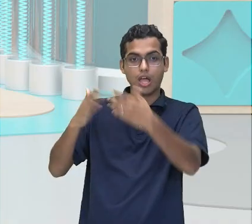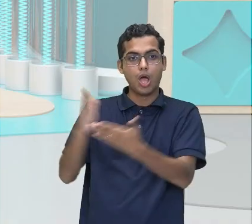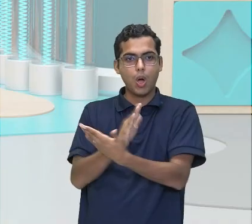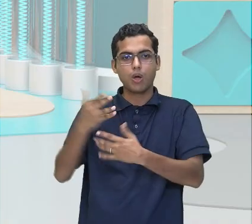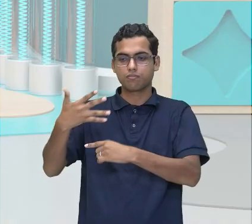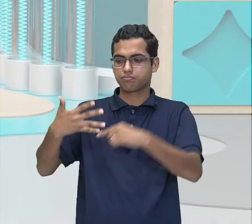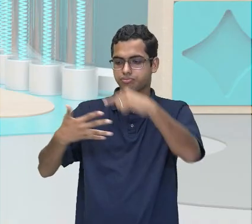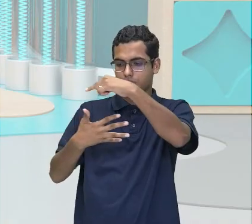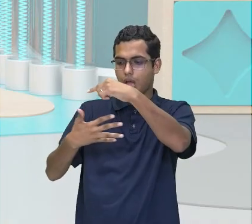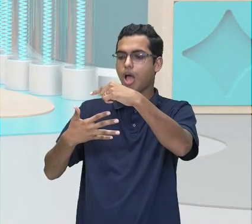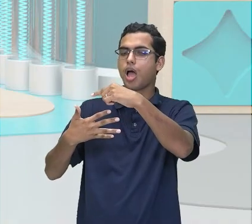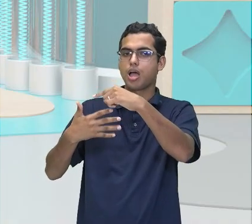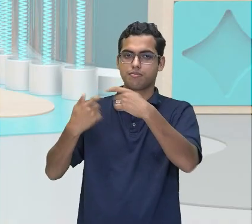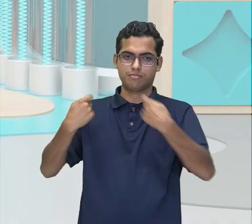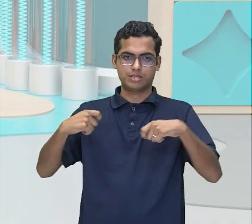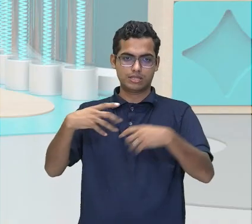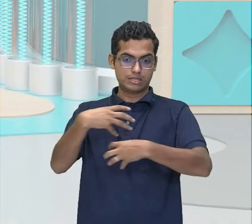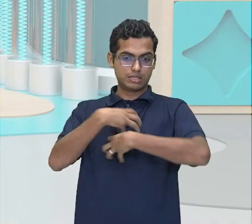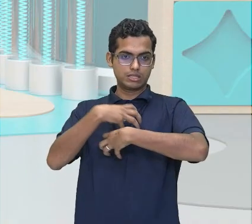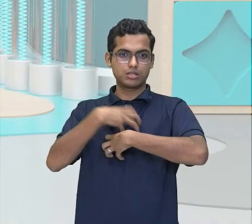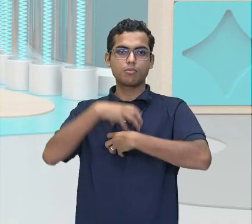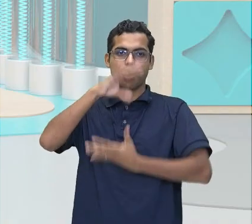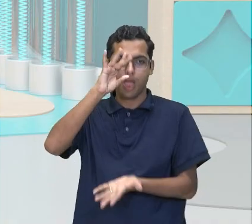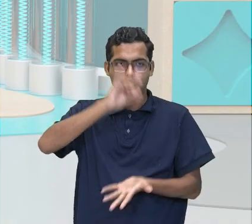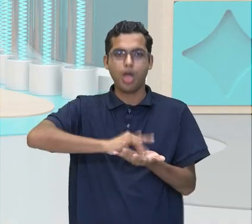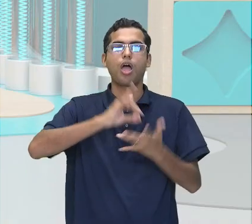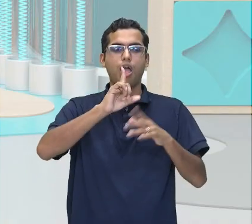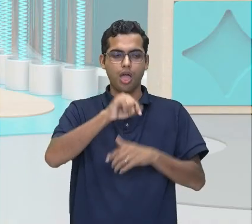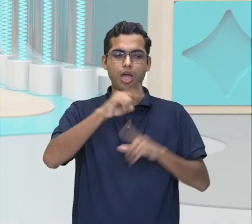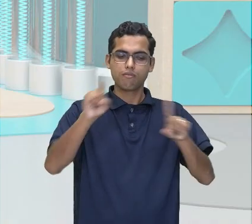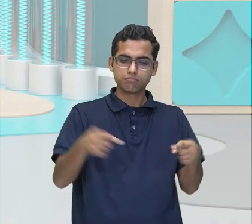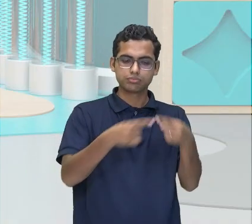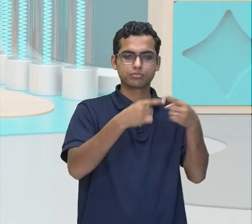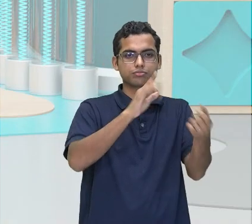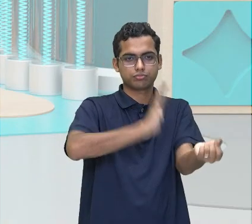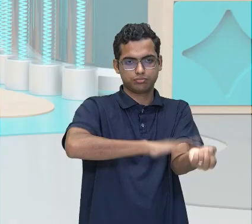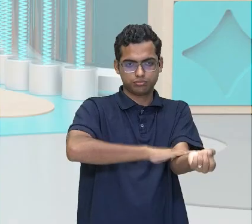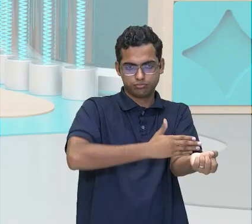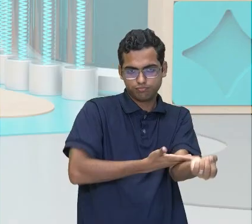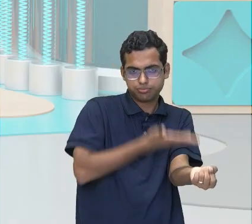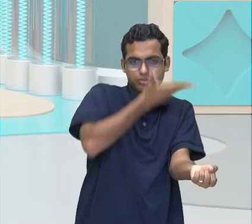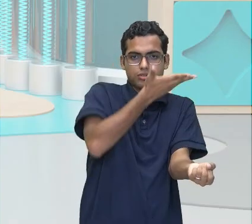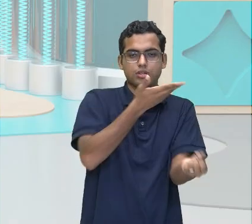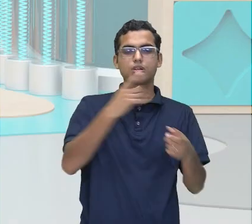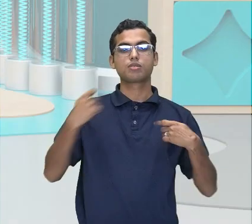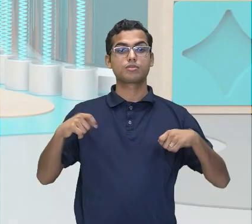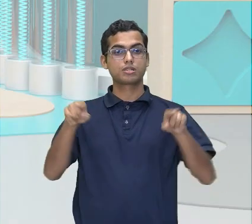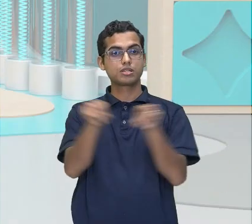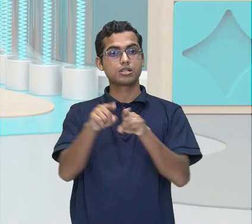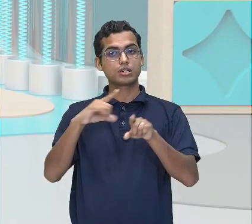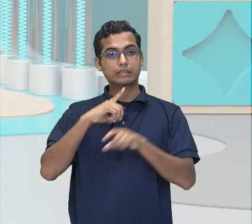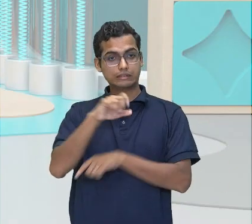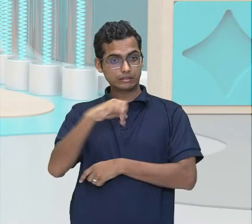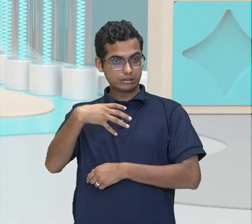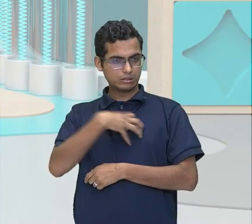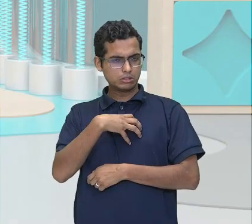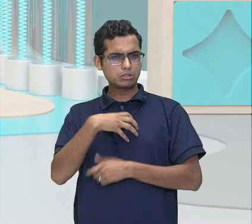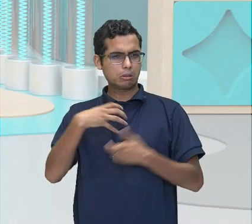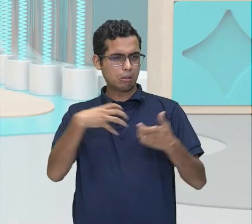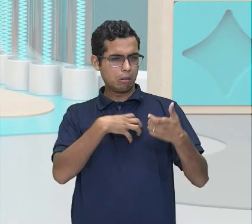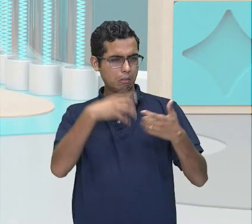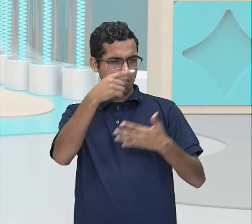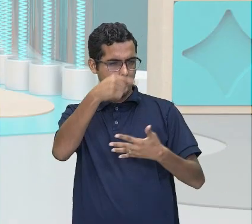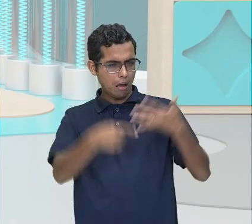indicativo. Mas o mais importante e o essencial é você buscar um médico, orientação médica, para saber se de fato está com